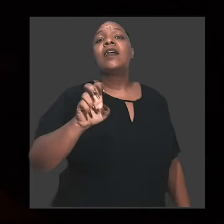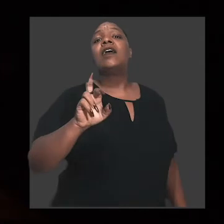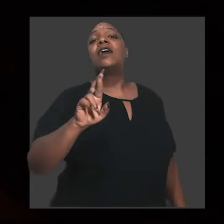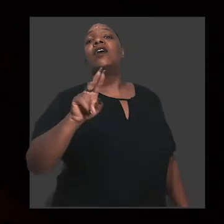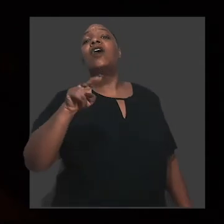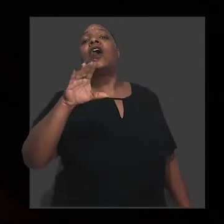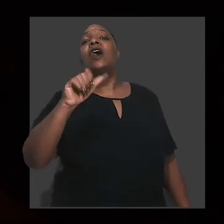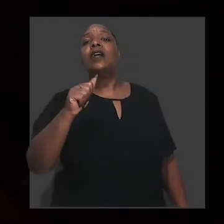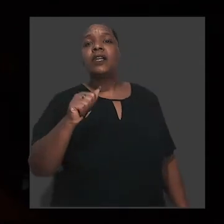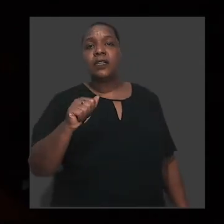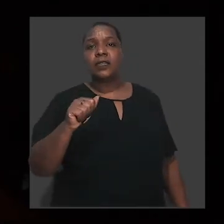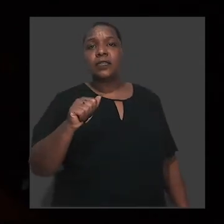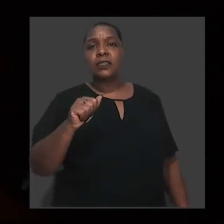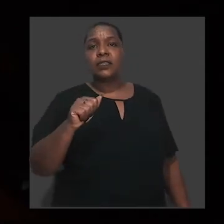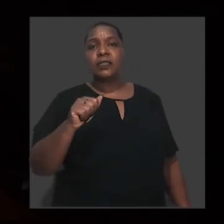Verônica?